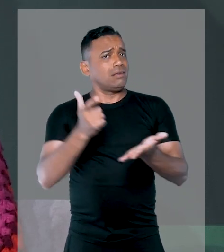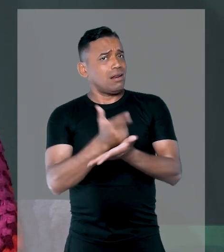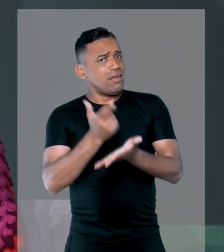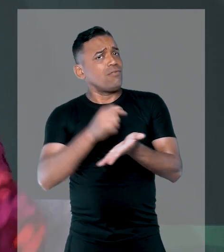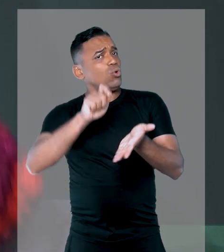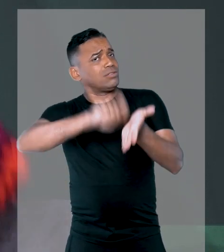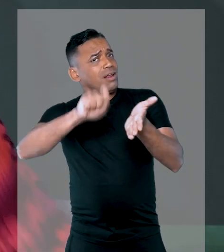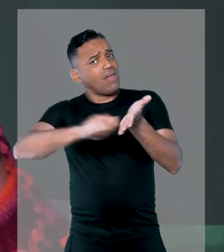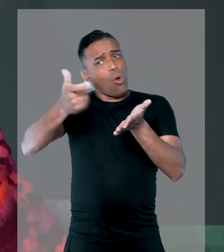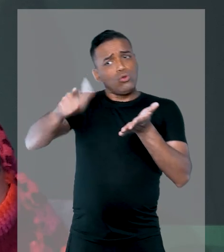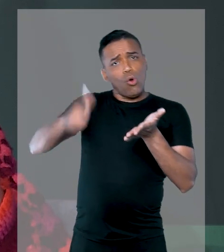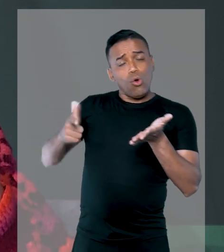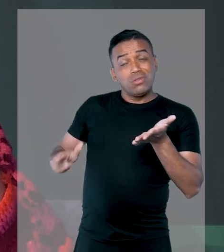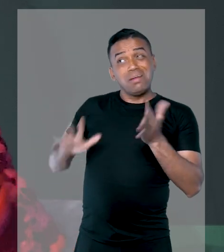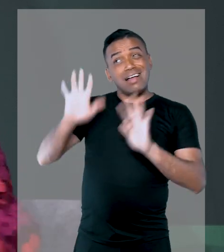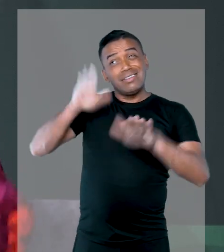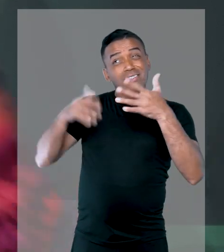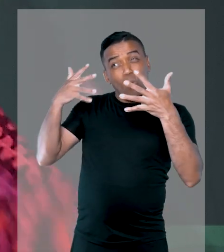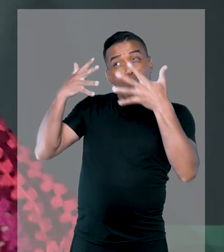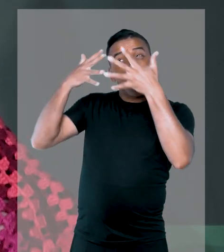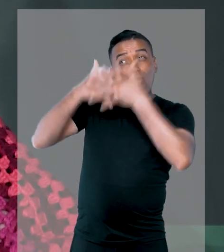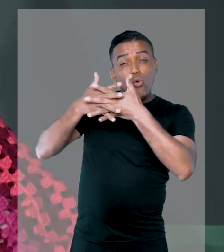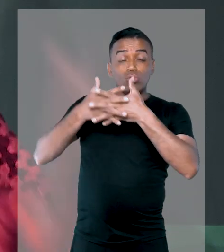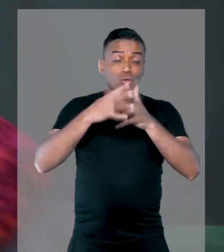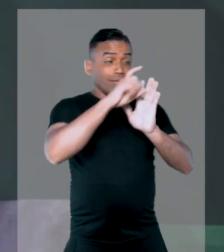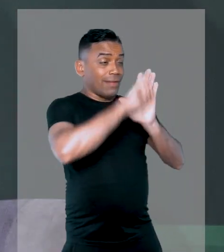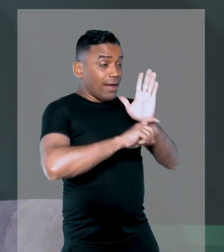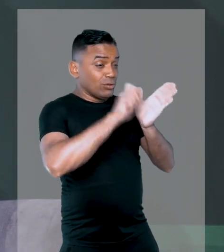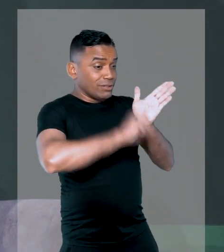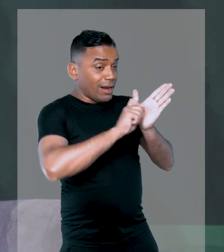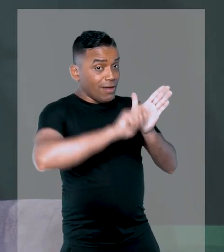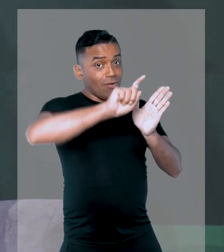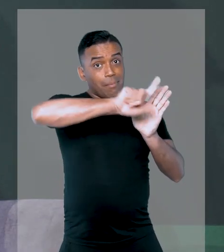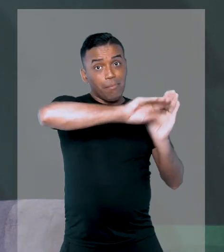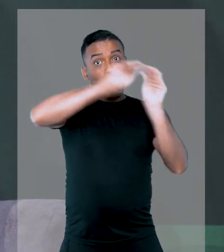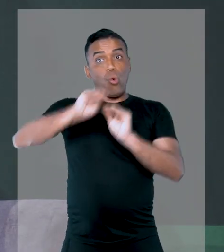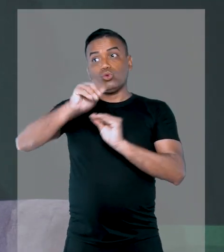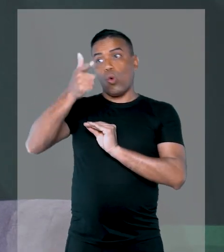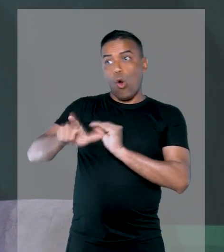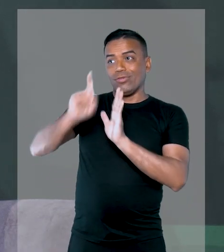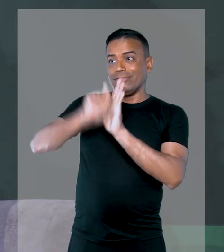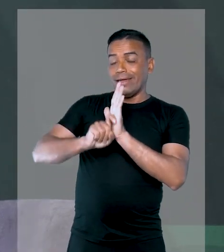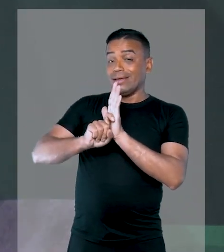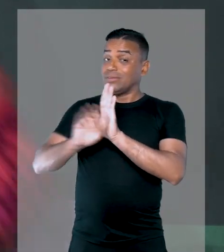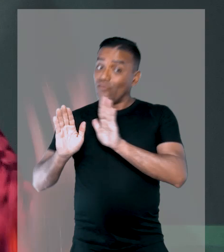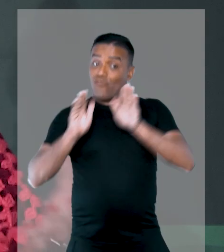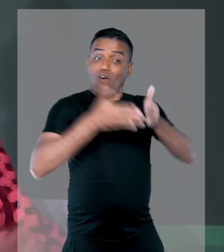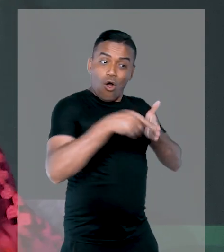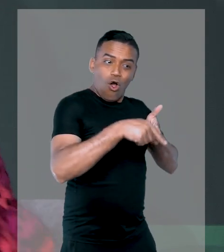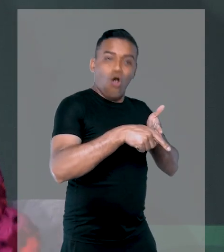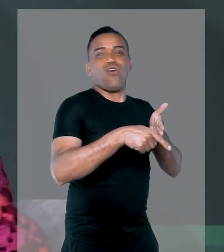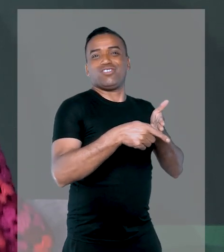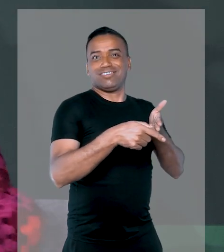que sempre as coisas estão muito confusas na minha cabeça e eu começo a escrever um texto, aí eu vou para o outro. E aí depois eu falo, não, eu tenho que focar naquele, aí eu foco